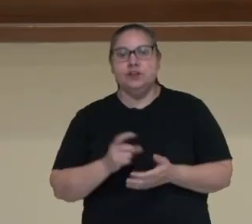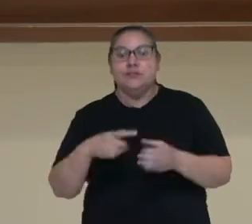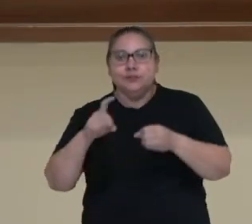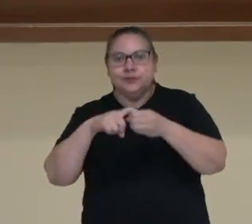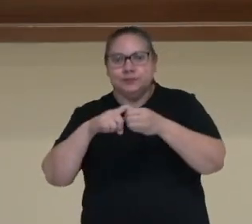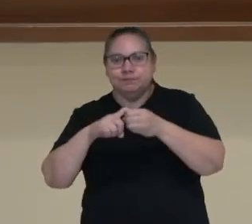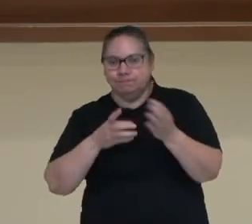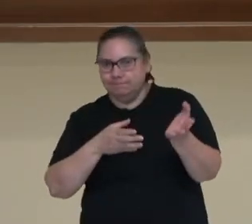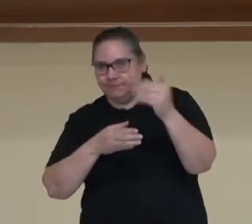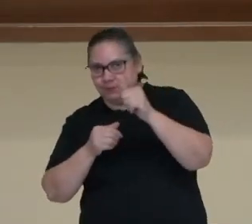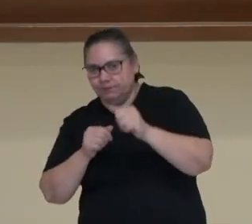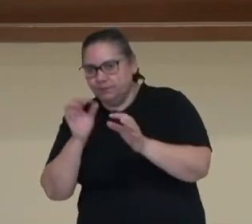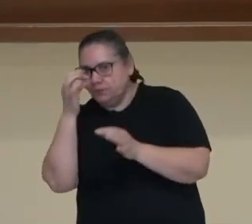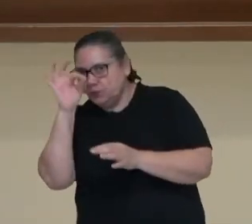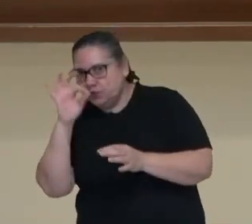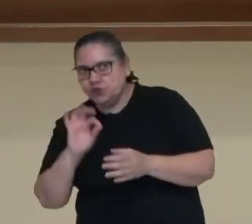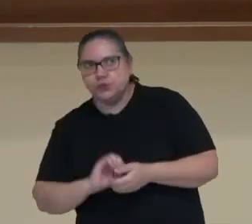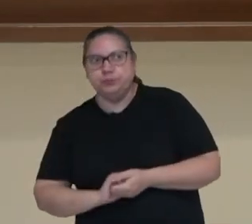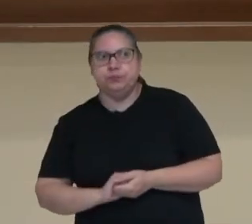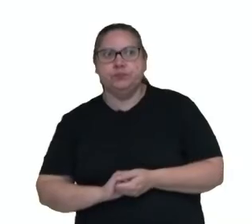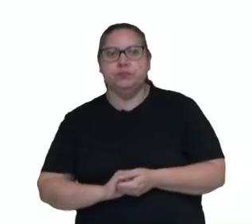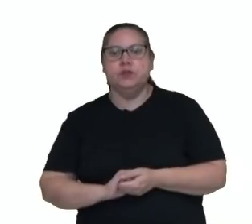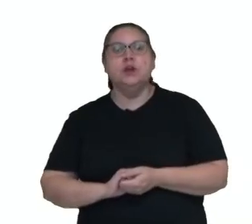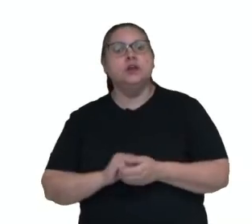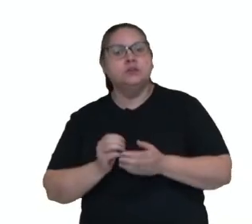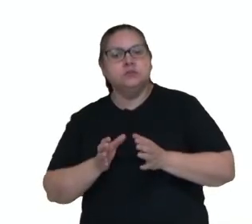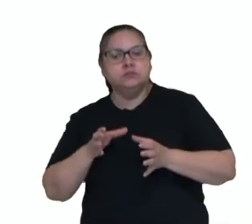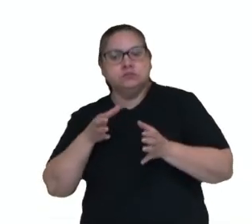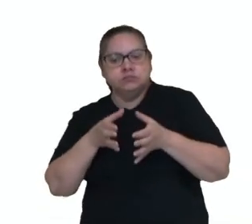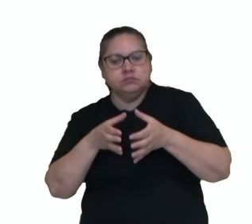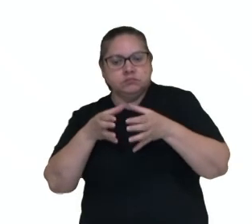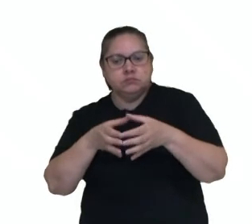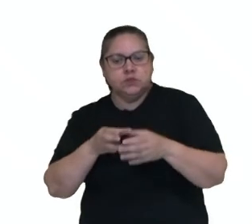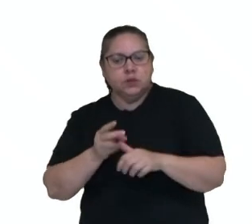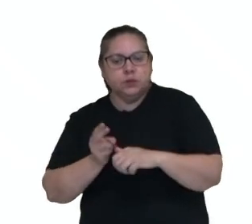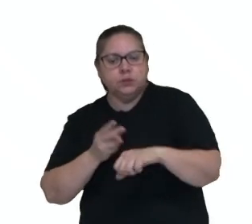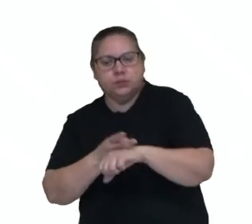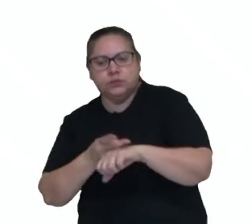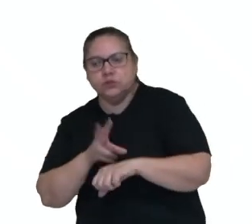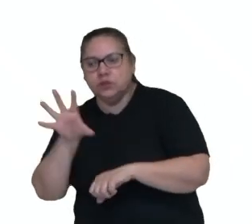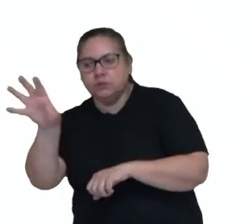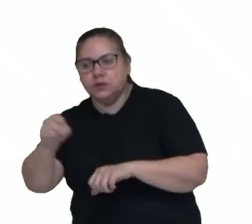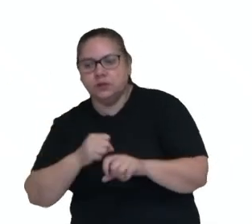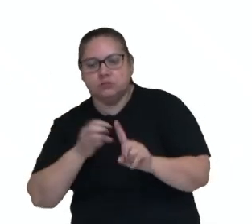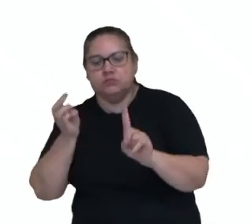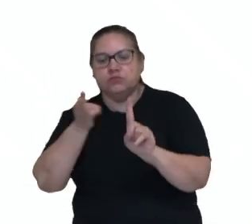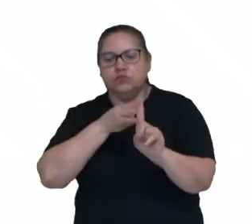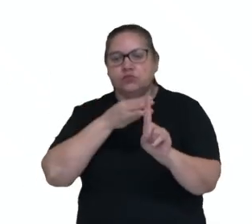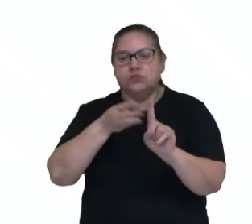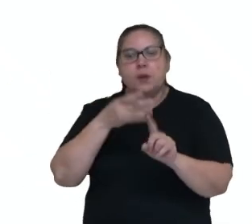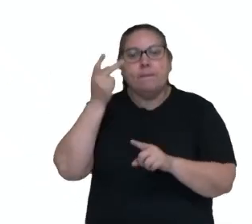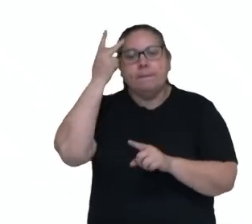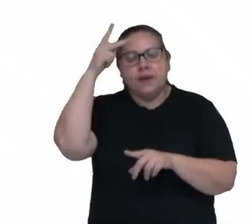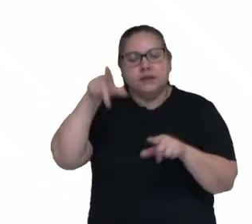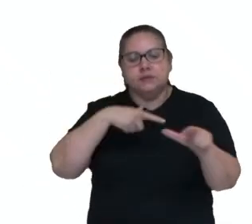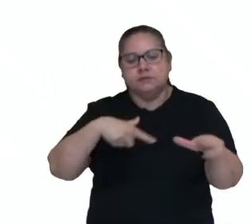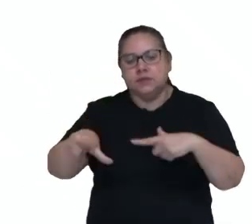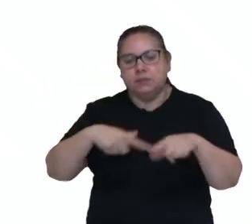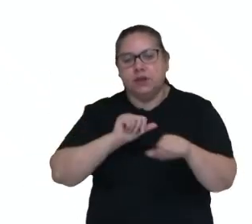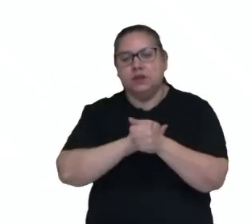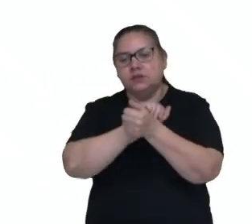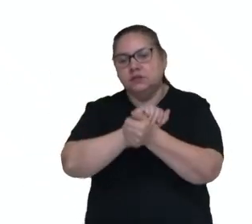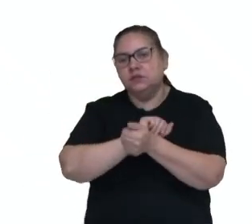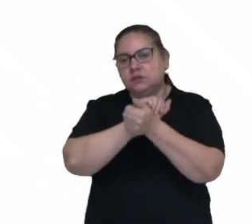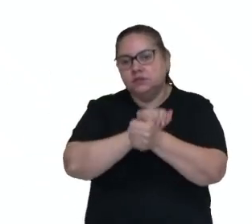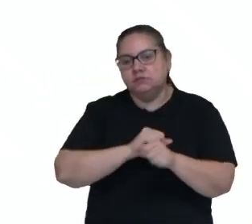Voltamos, bora lá, vamos corrigir. Eram expedições dos bandeirantes na busca e captura dos indígenas para trabalhar como escravizado